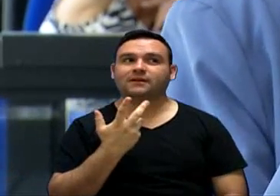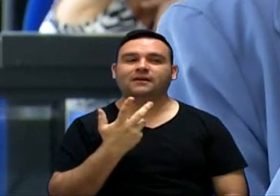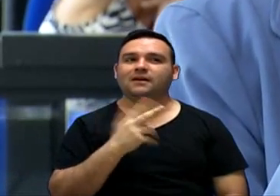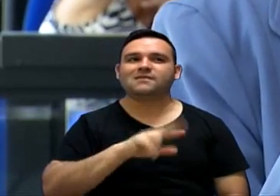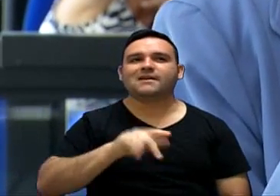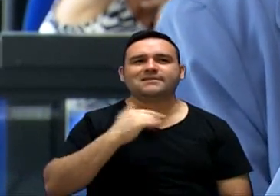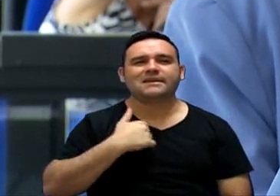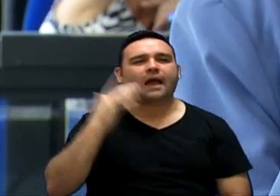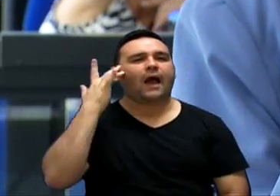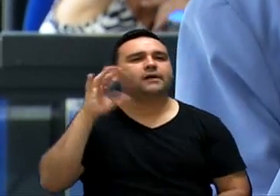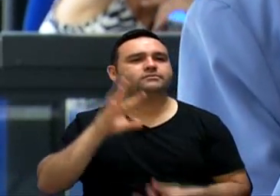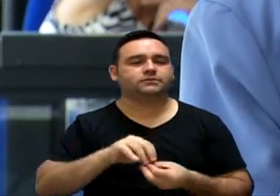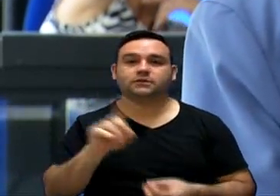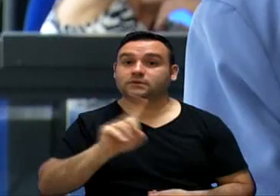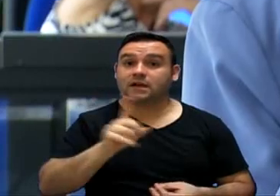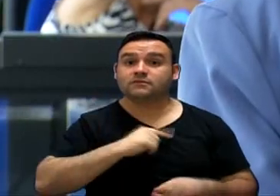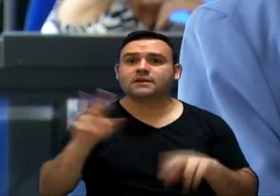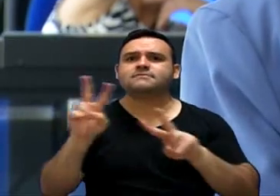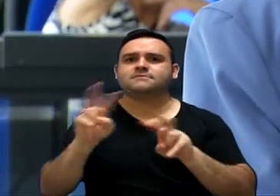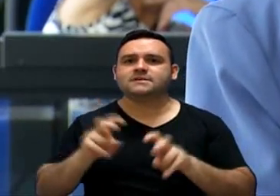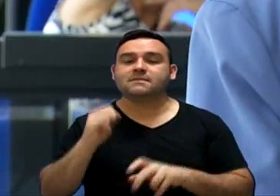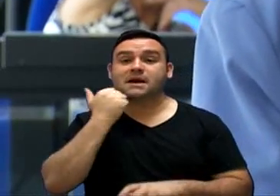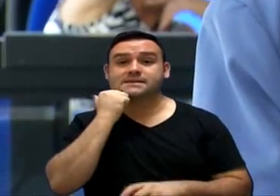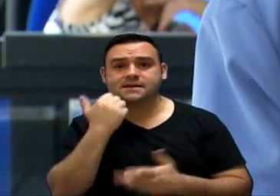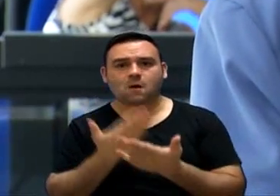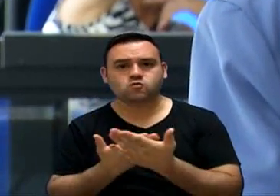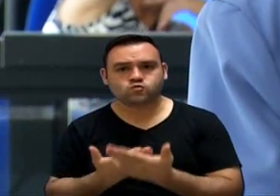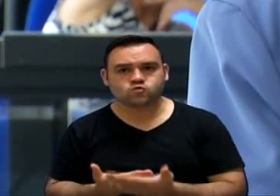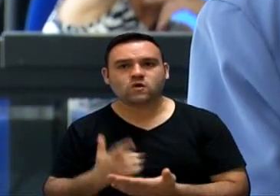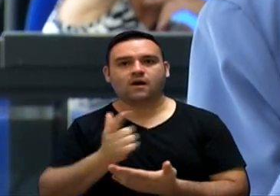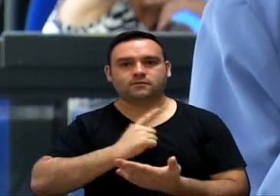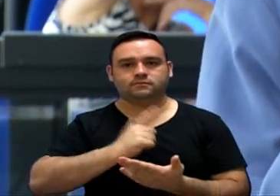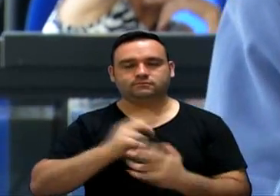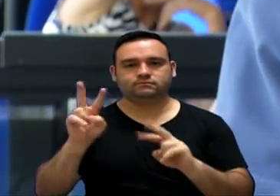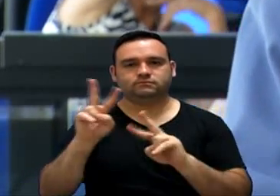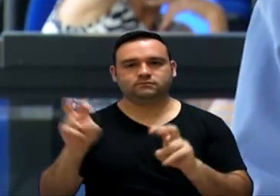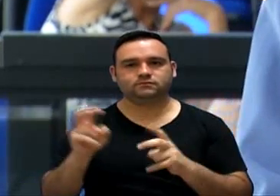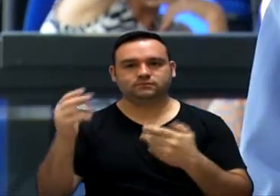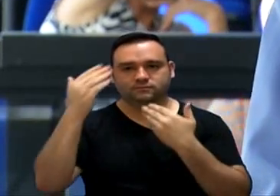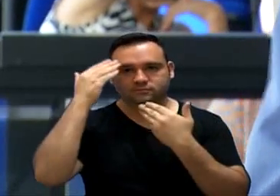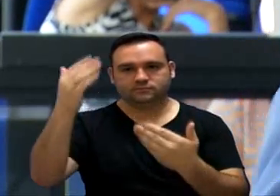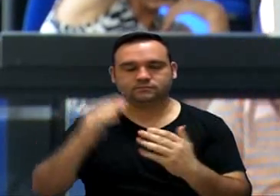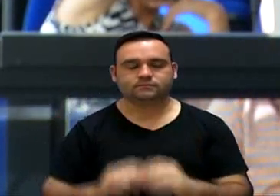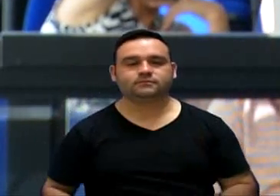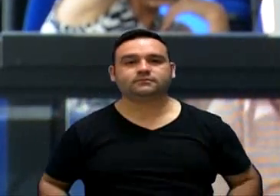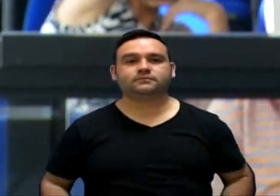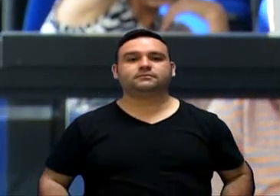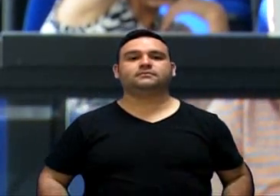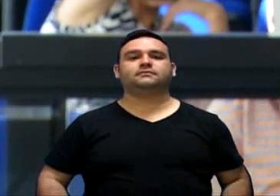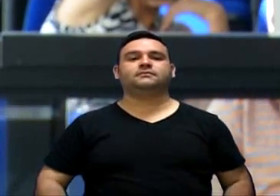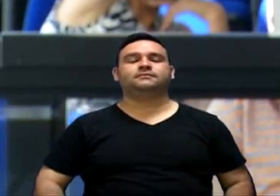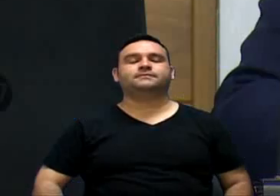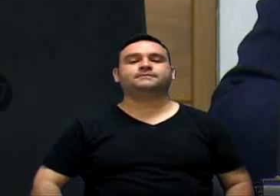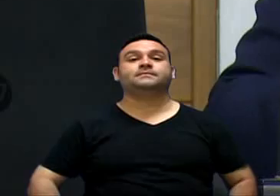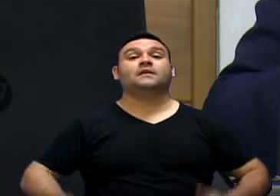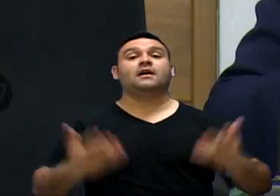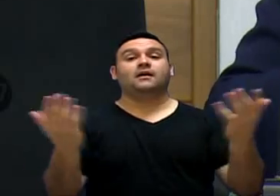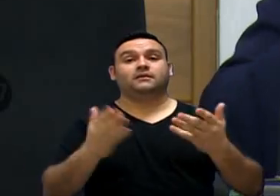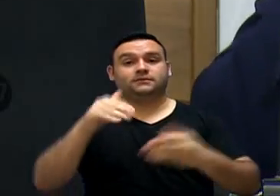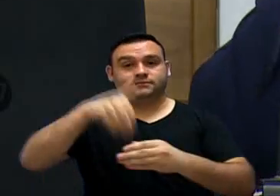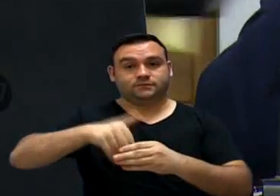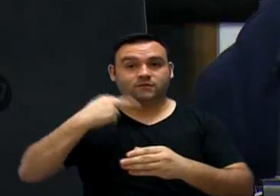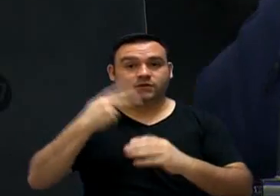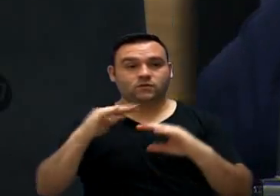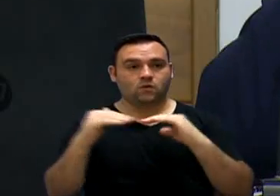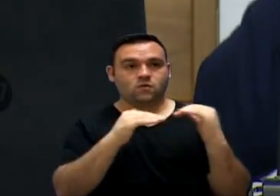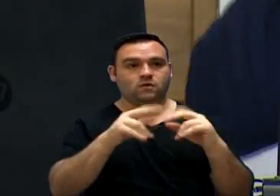com achismo. Nós temos questões científicas a respeito desse assunto. Muito obrigada. Eu coloco em votação,